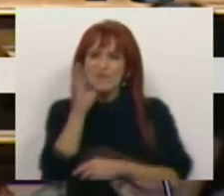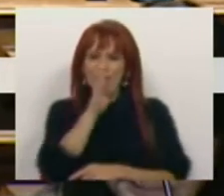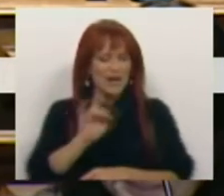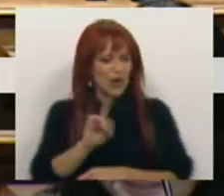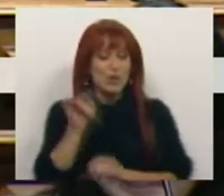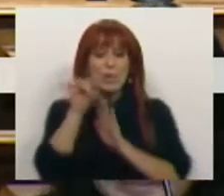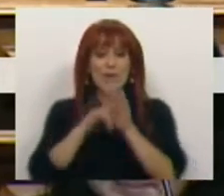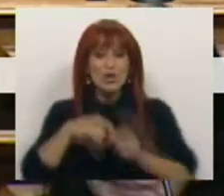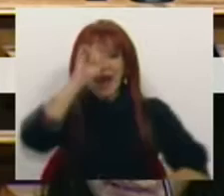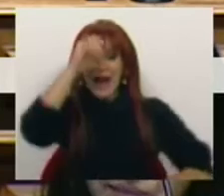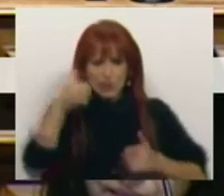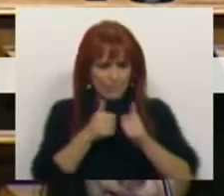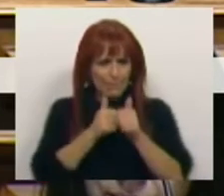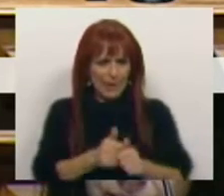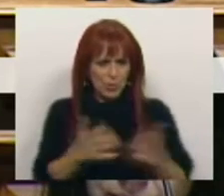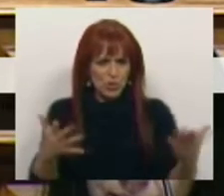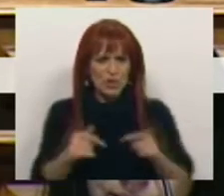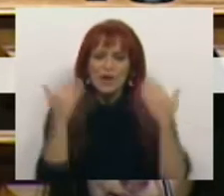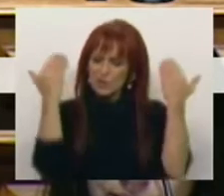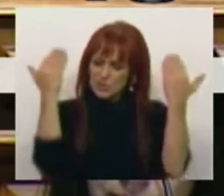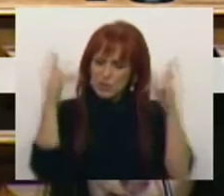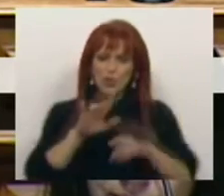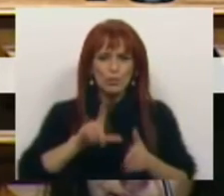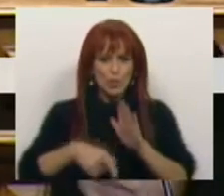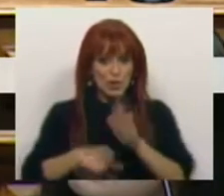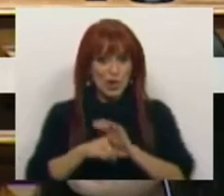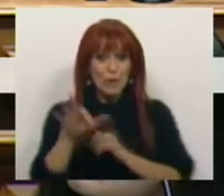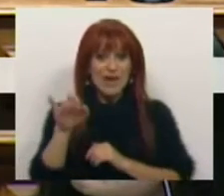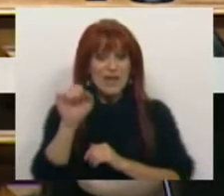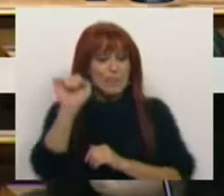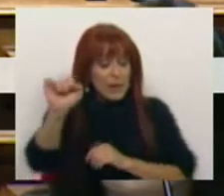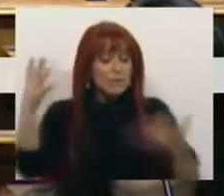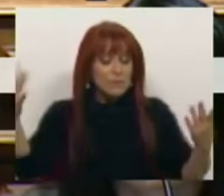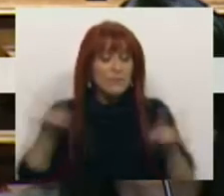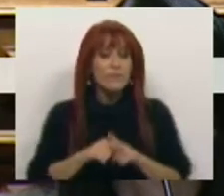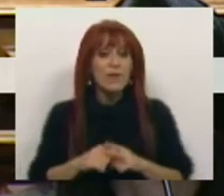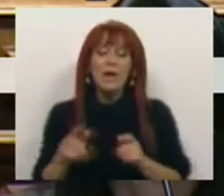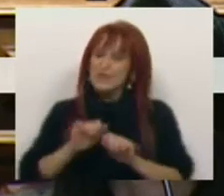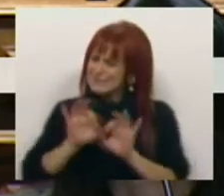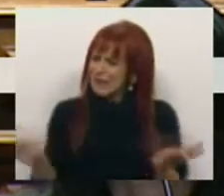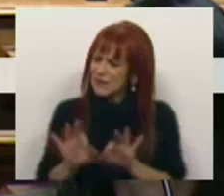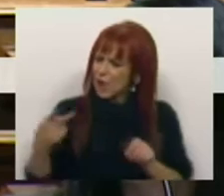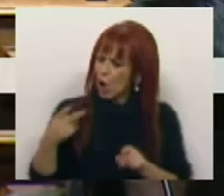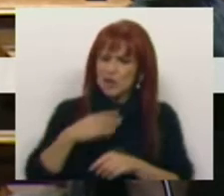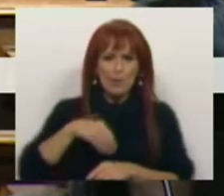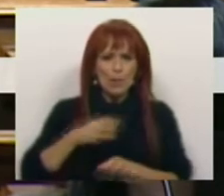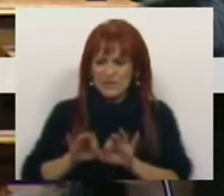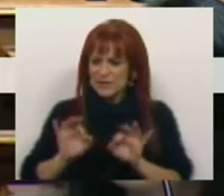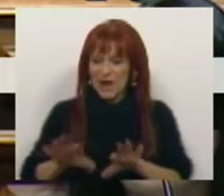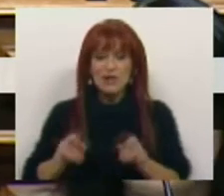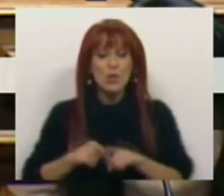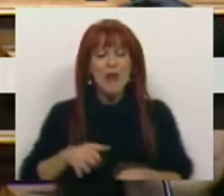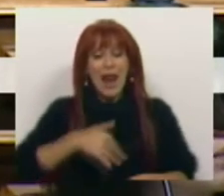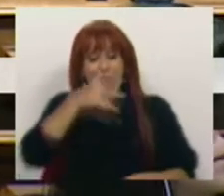prática. Os princípios respeitam-se. Saúdo o projeto de lei do PCP que nos acompanha nestas preocupações